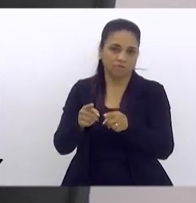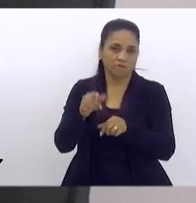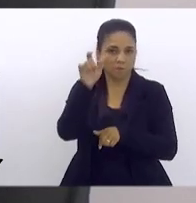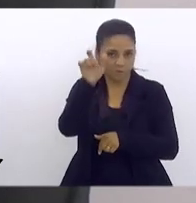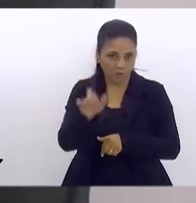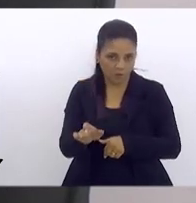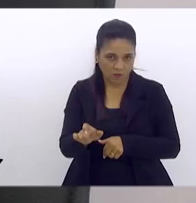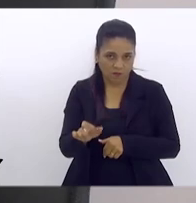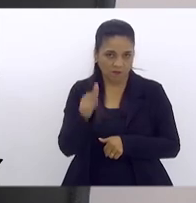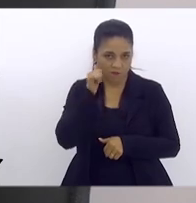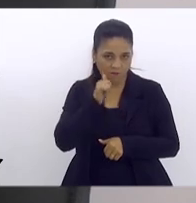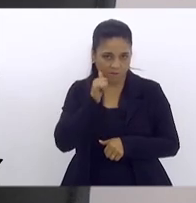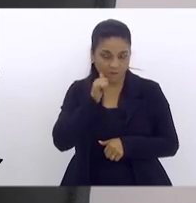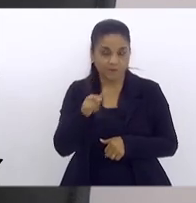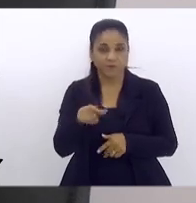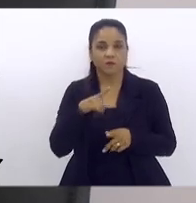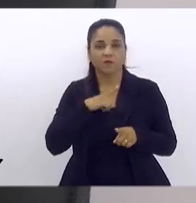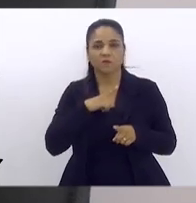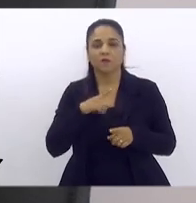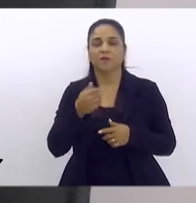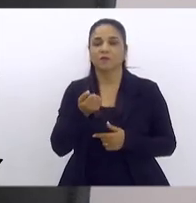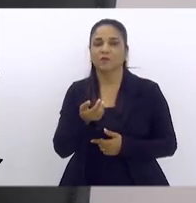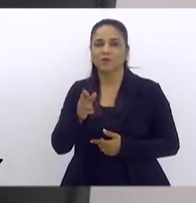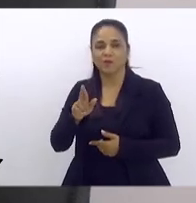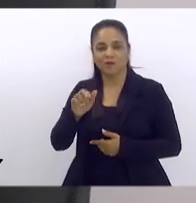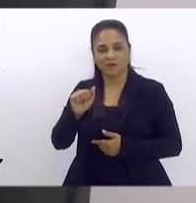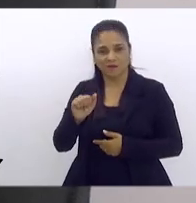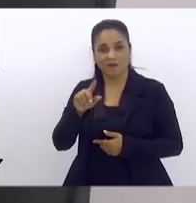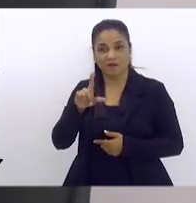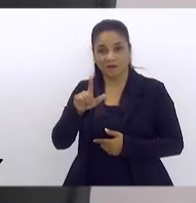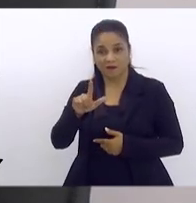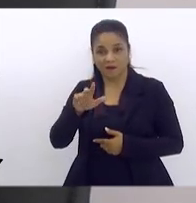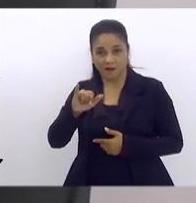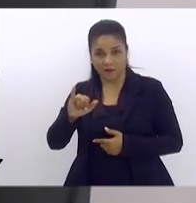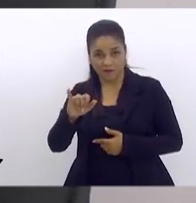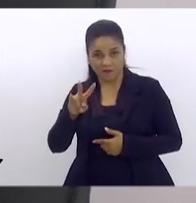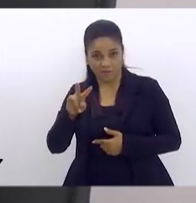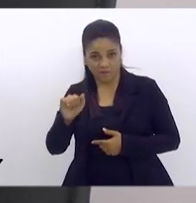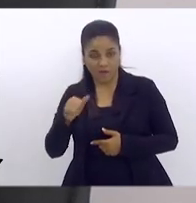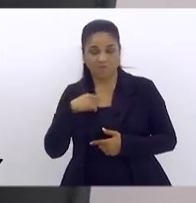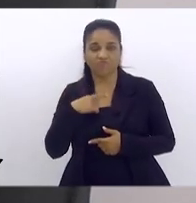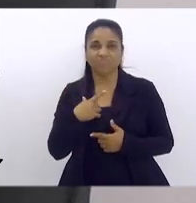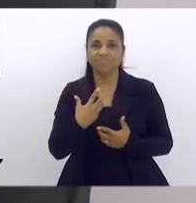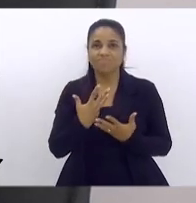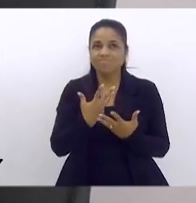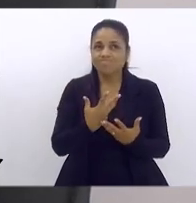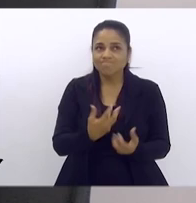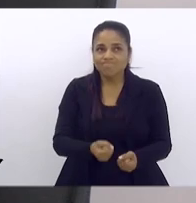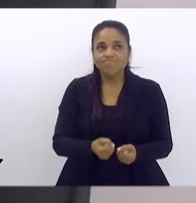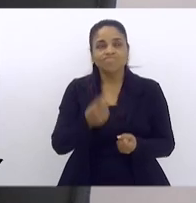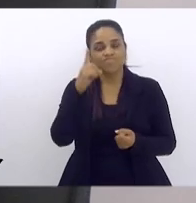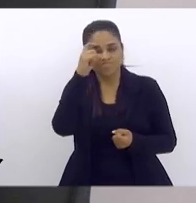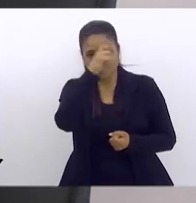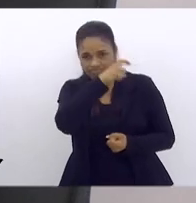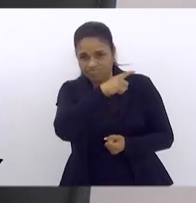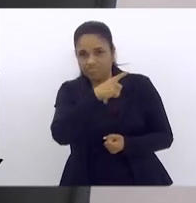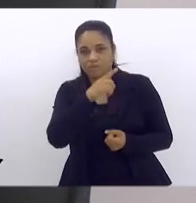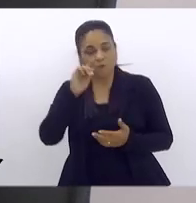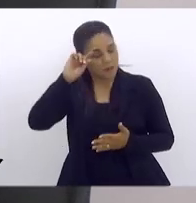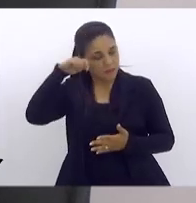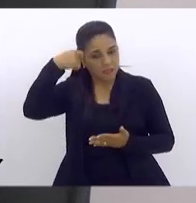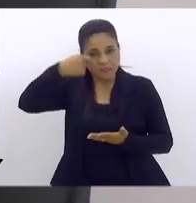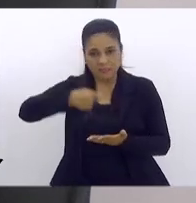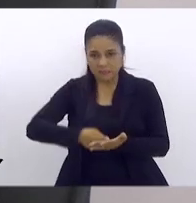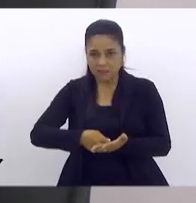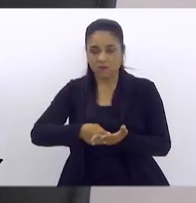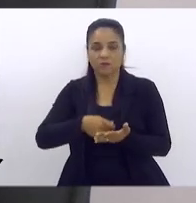Doutora Lívia que durante muito tempo eu tive dificuldade de aceitar uma decisão da Defensoria Pública